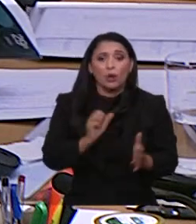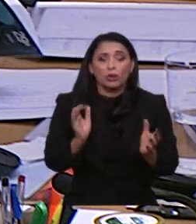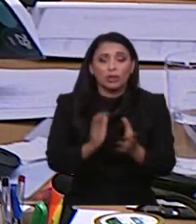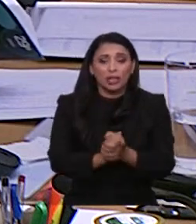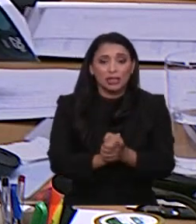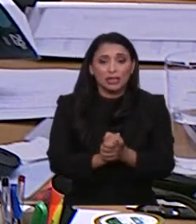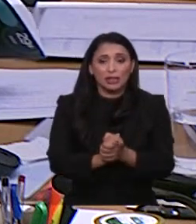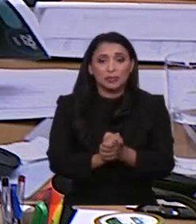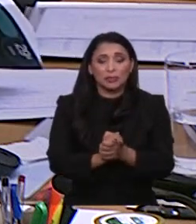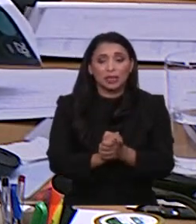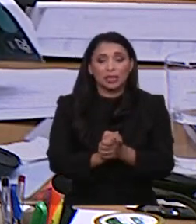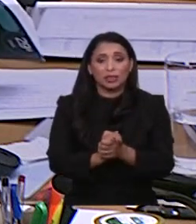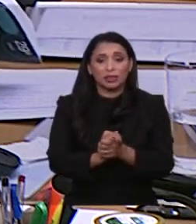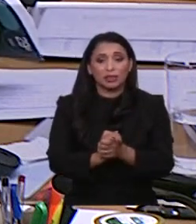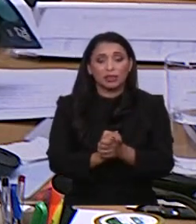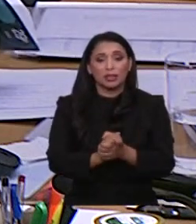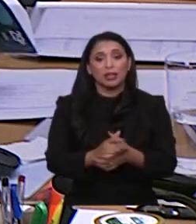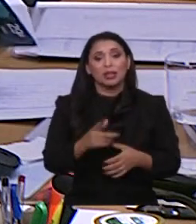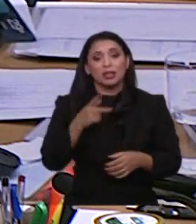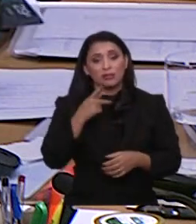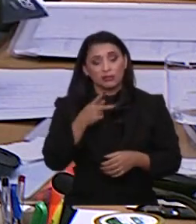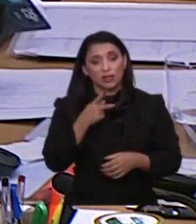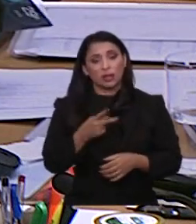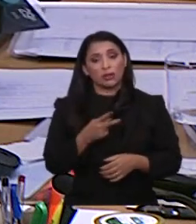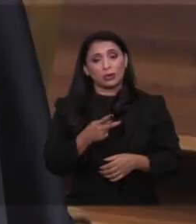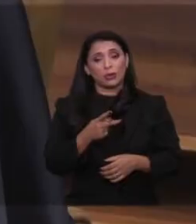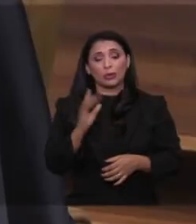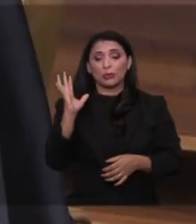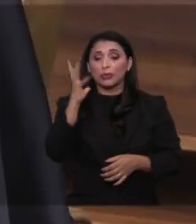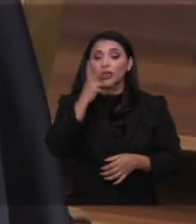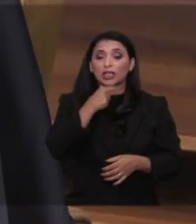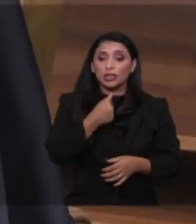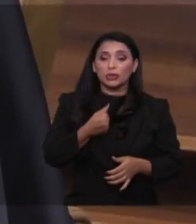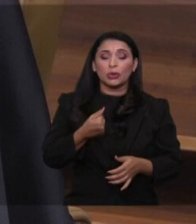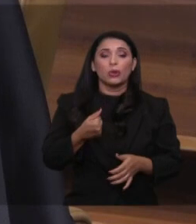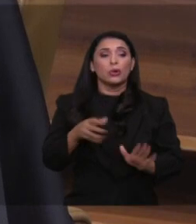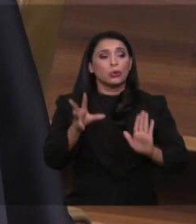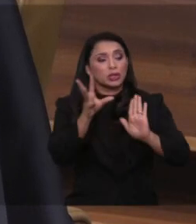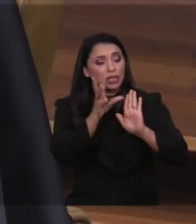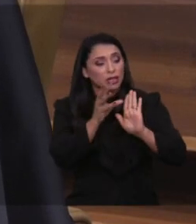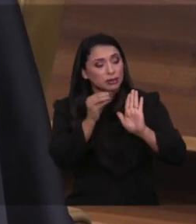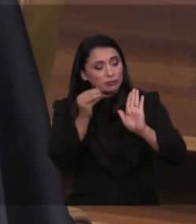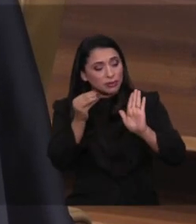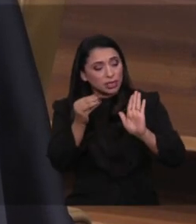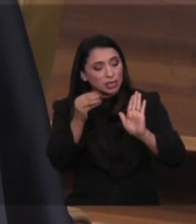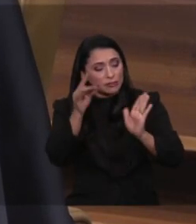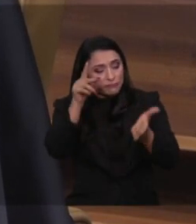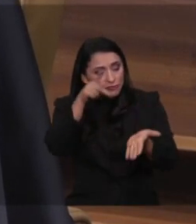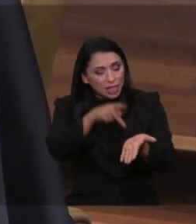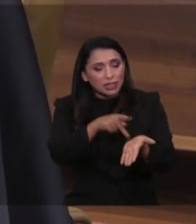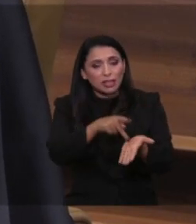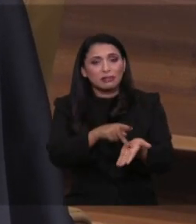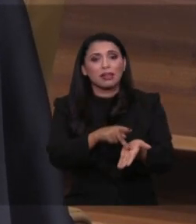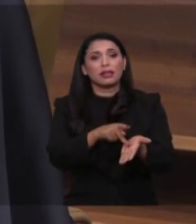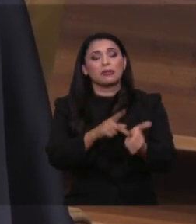de pronunciar belas palavras a respeito do que é o conteúdo de um casamento verdadeiro.